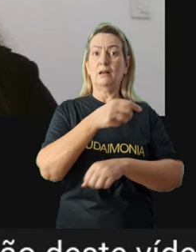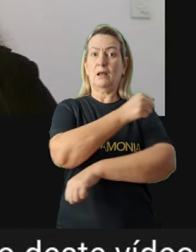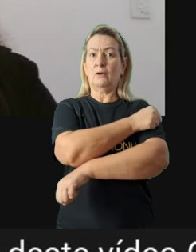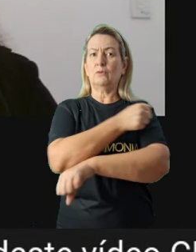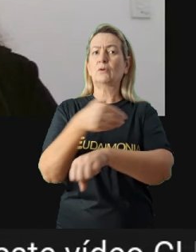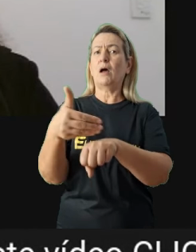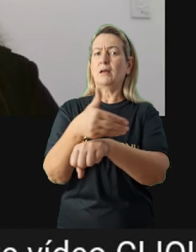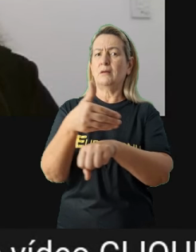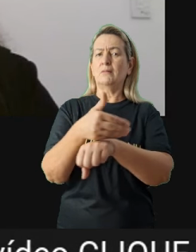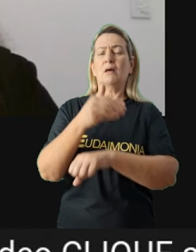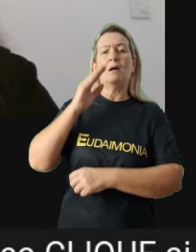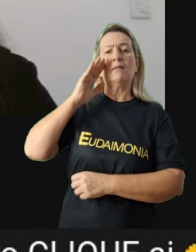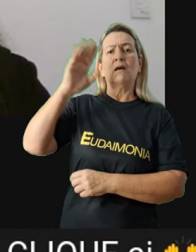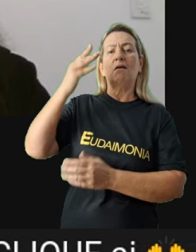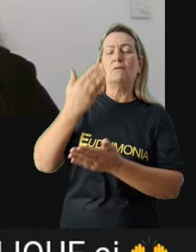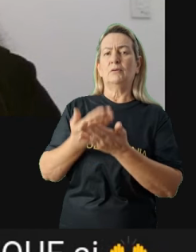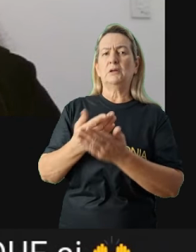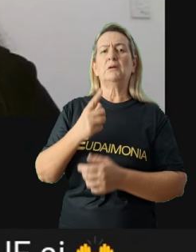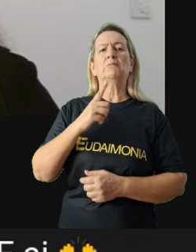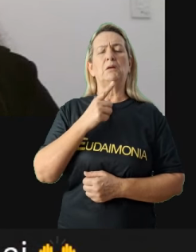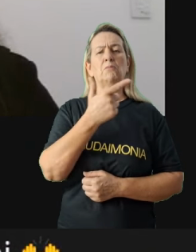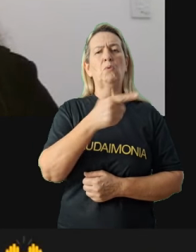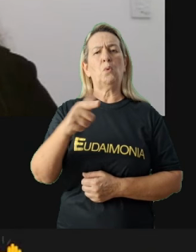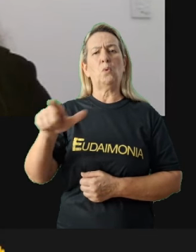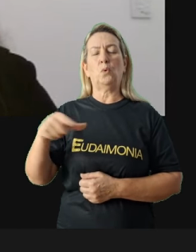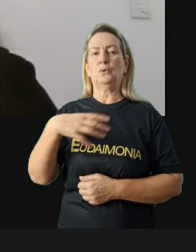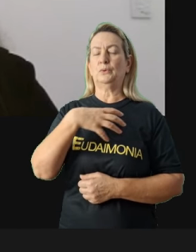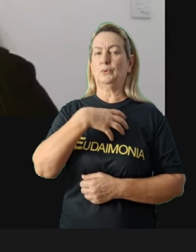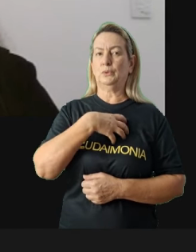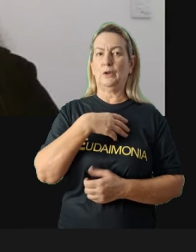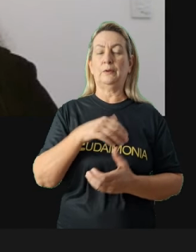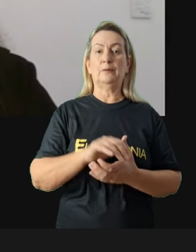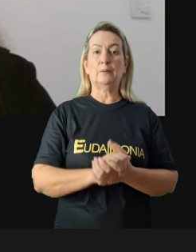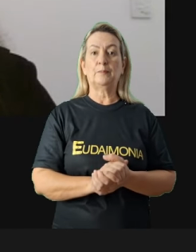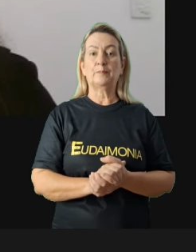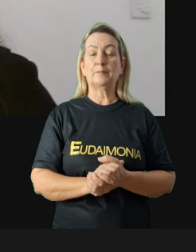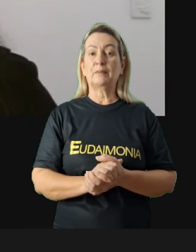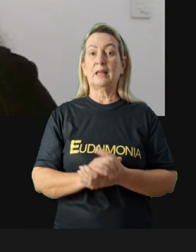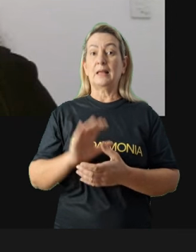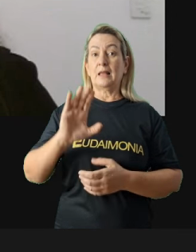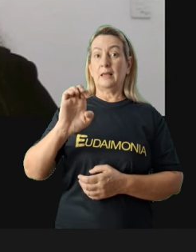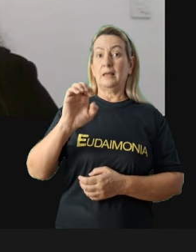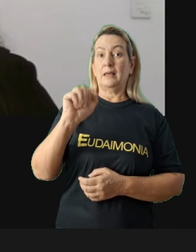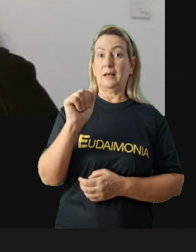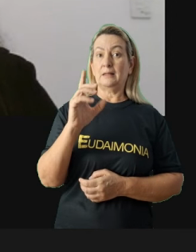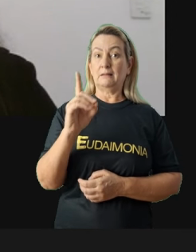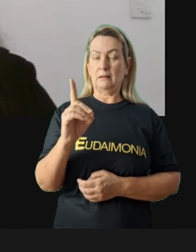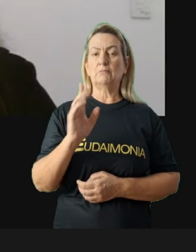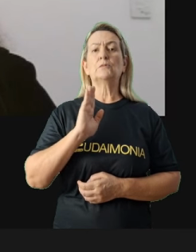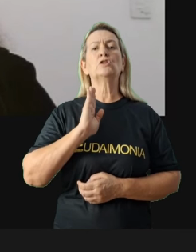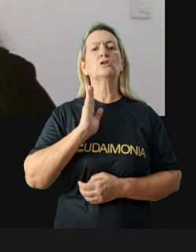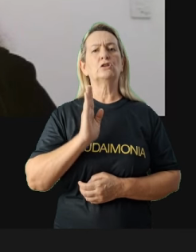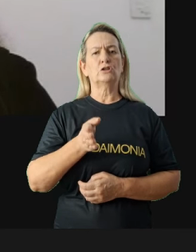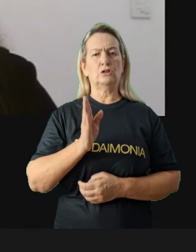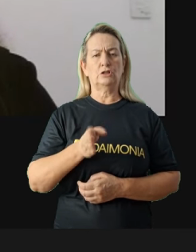e os alunos de acessarem essas teorias. Então, a gente reconfigurar esse modelo, né? Na